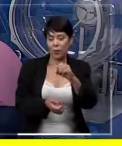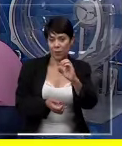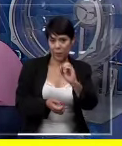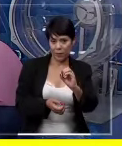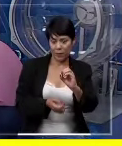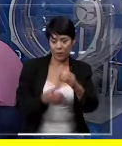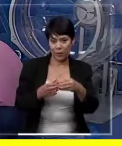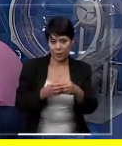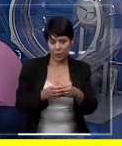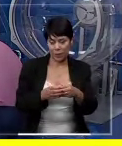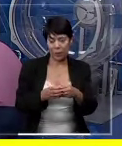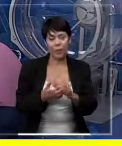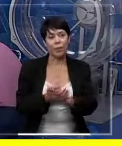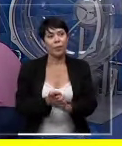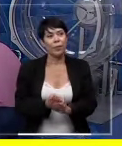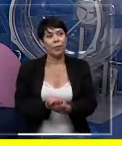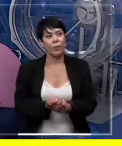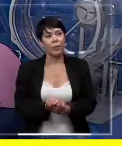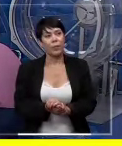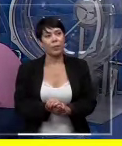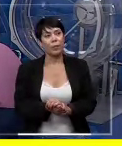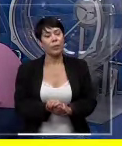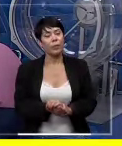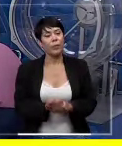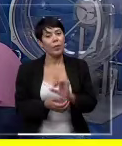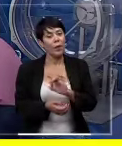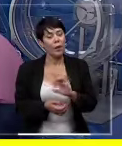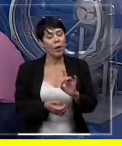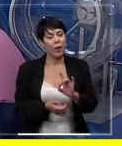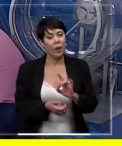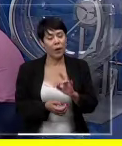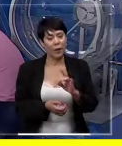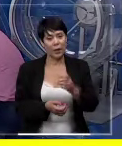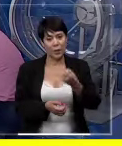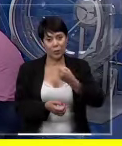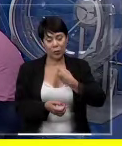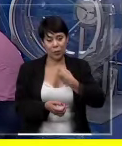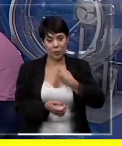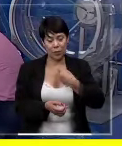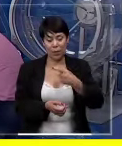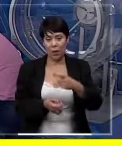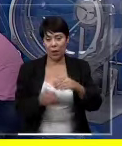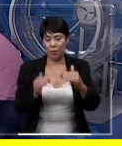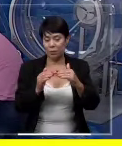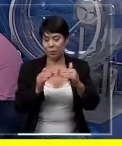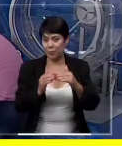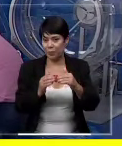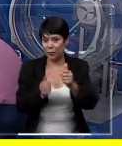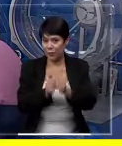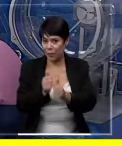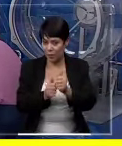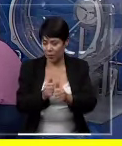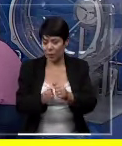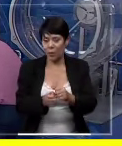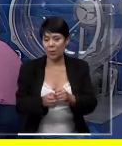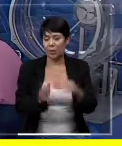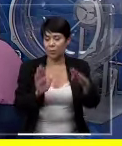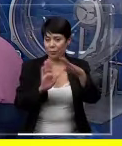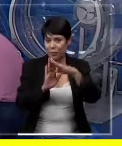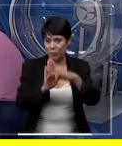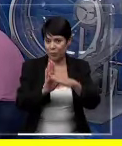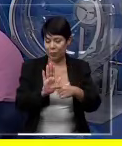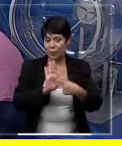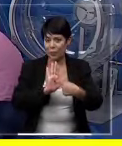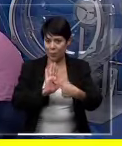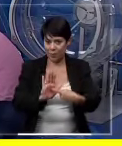bolas numeradas de 01 a 80, sendo que cada número corresponde a um time de futebol conforme a tabela de times